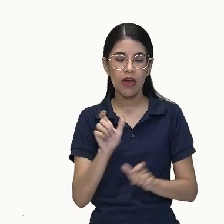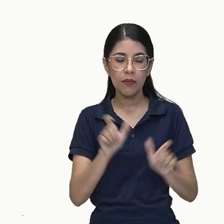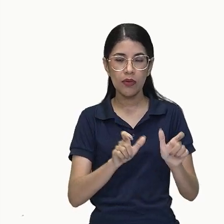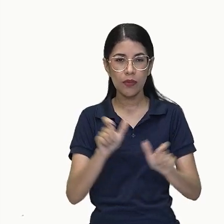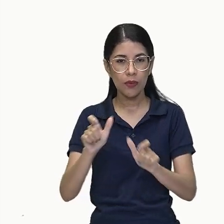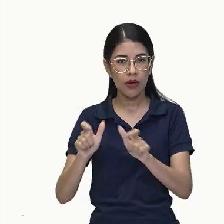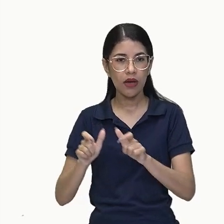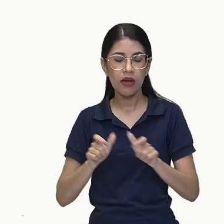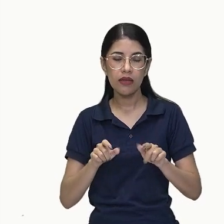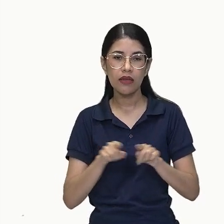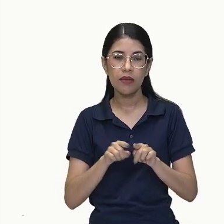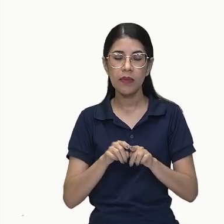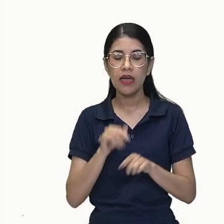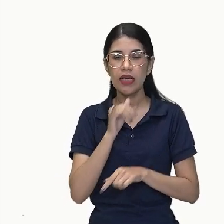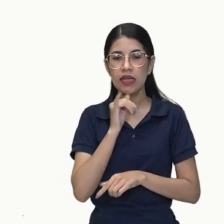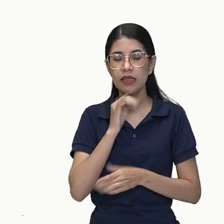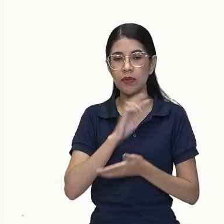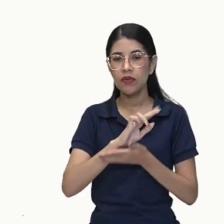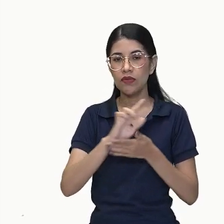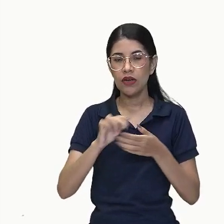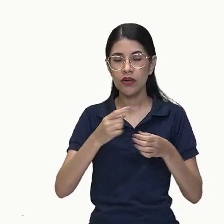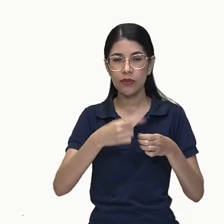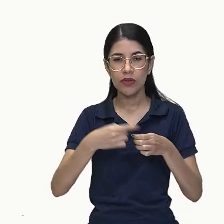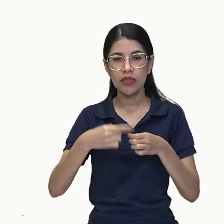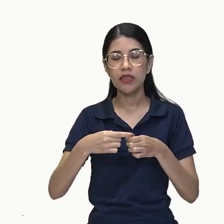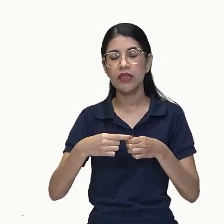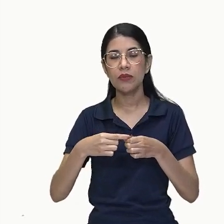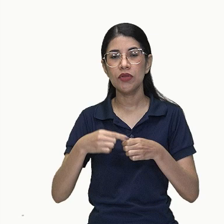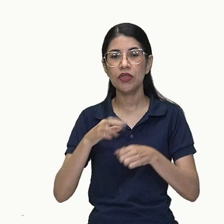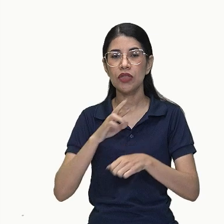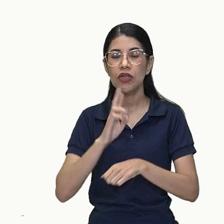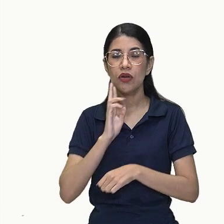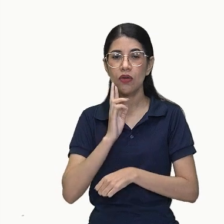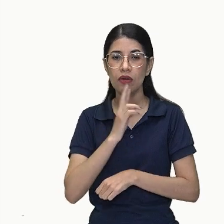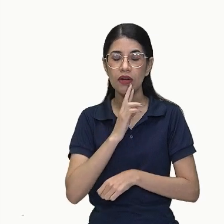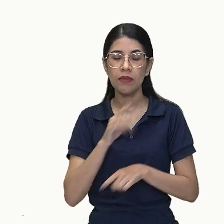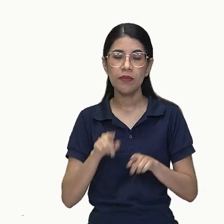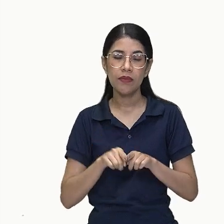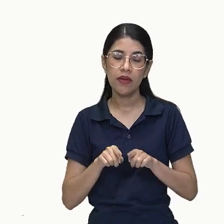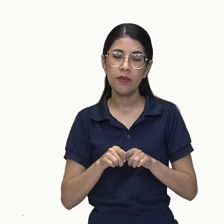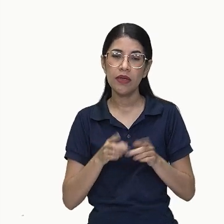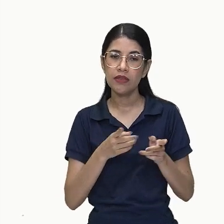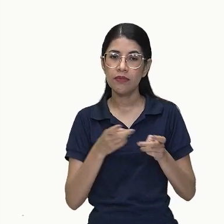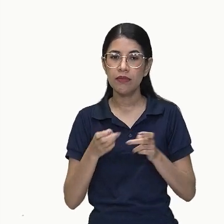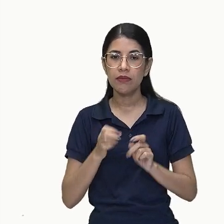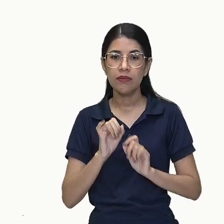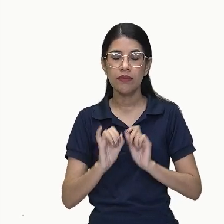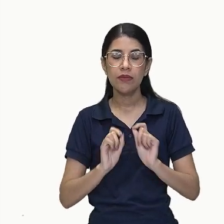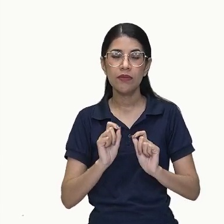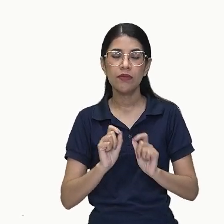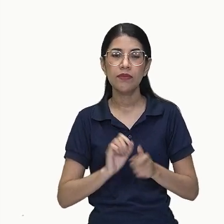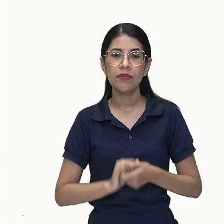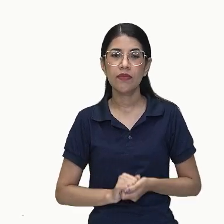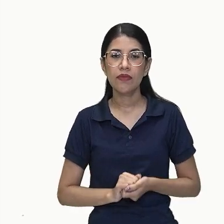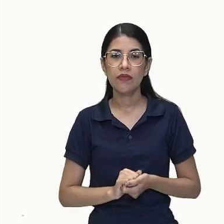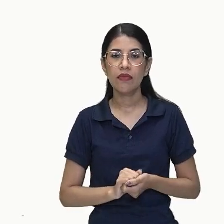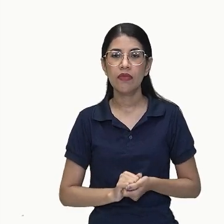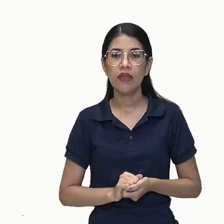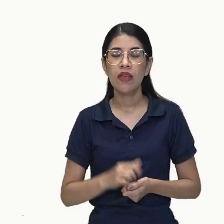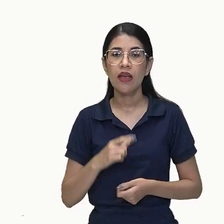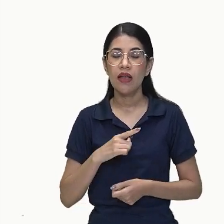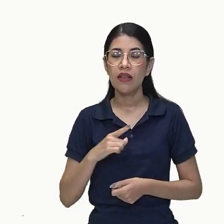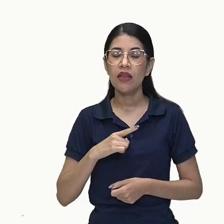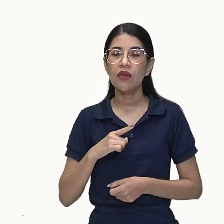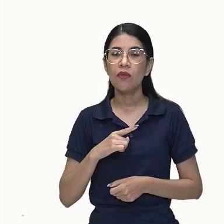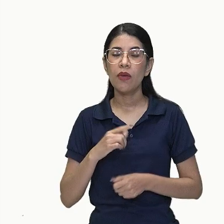como Pacaraima e Boa Vista. Então, como foi visto aí, a gente tem uma forte migração